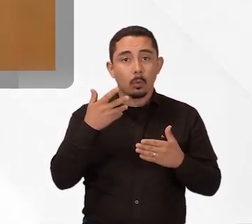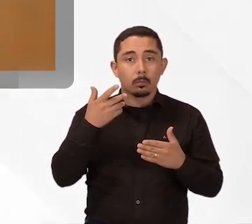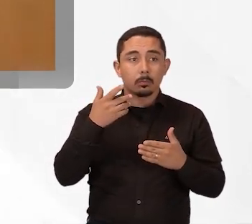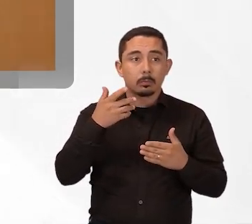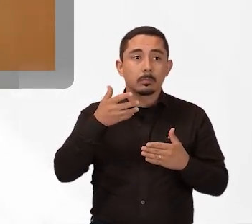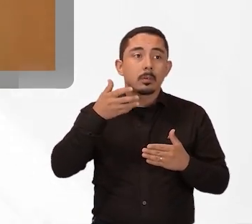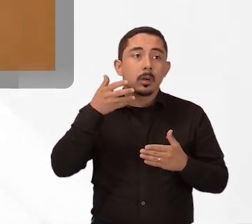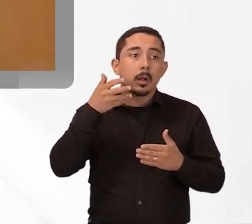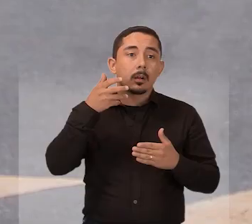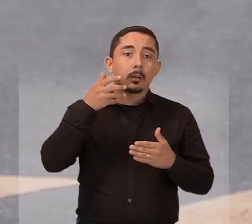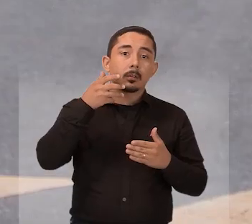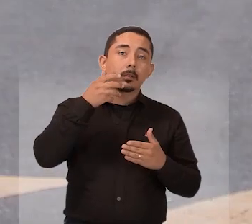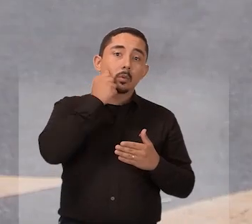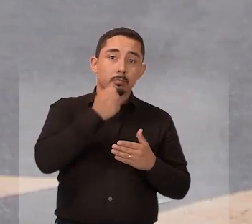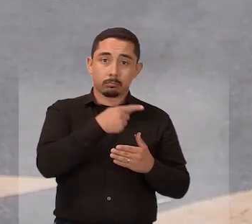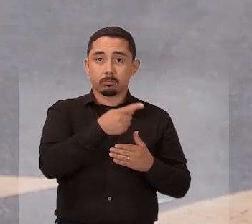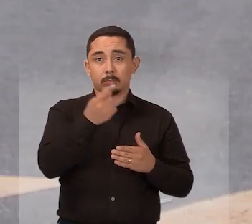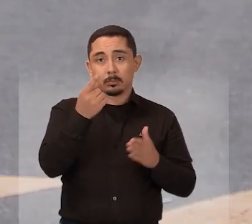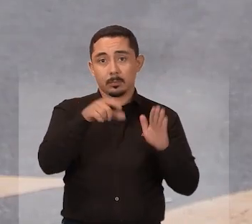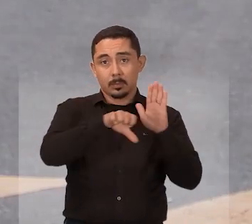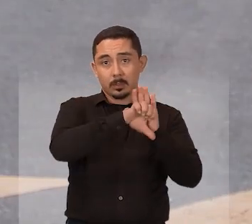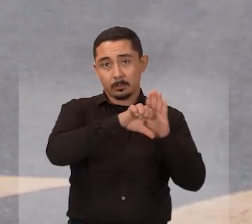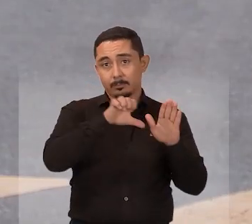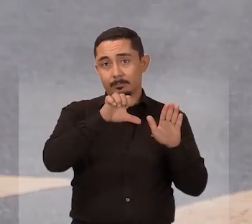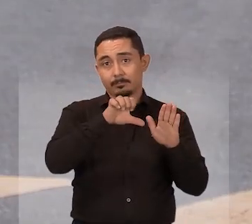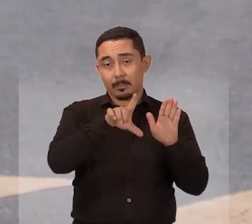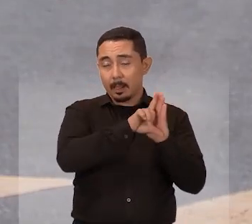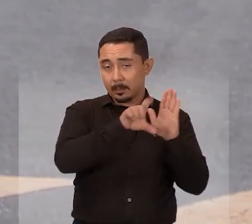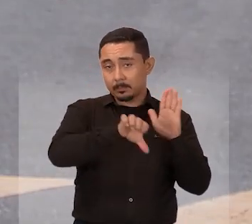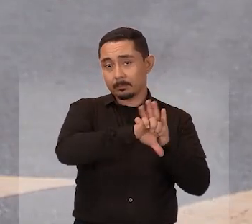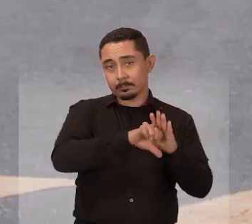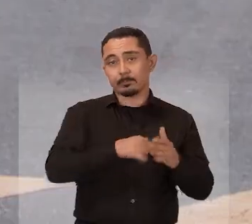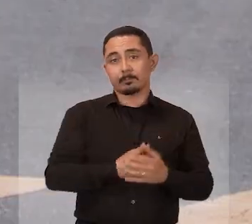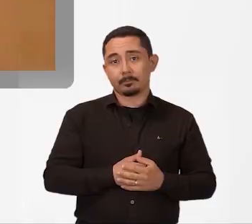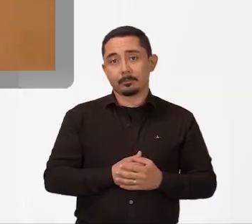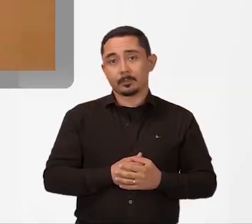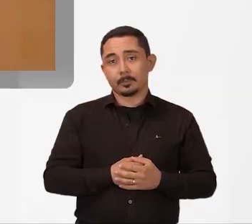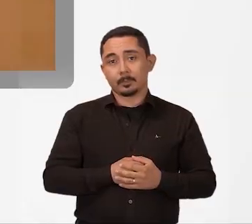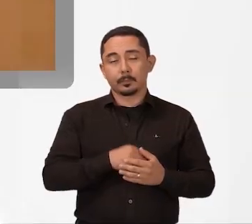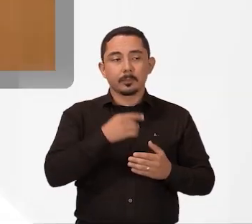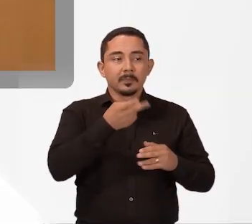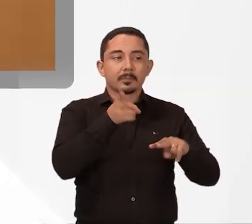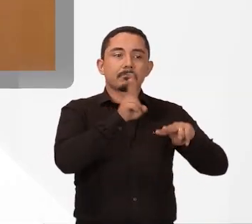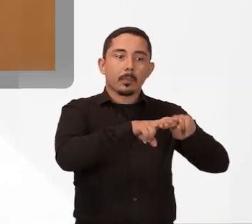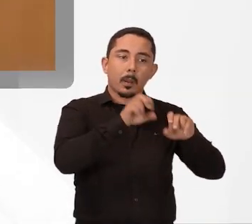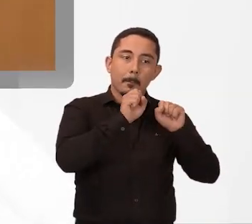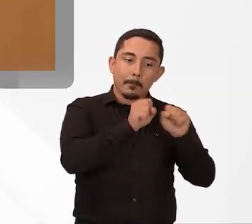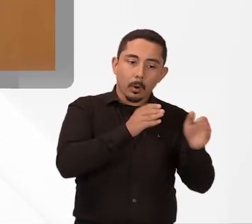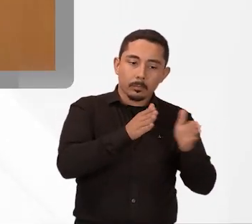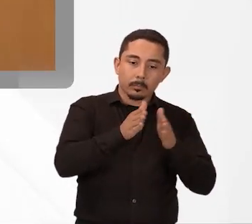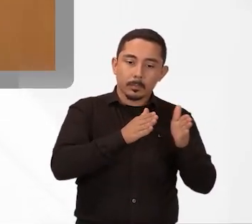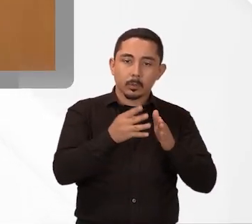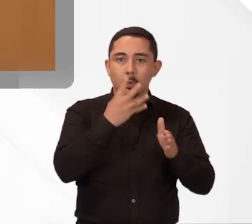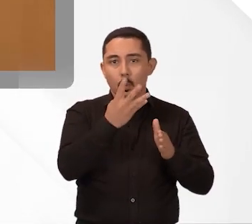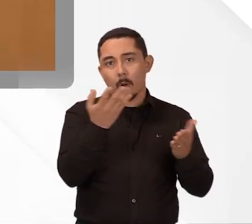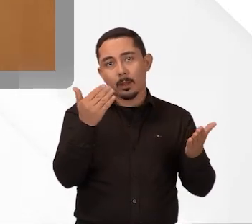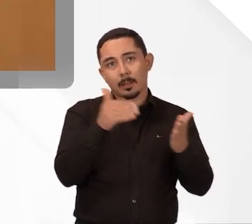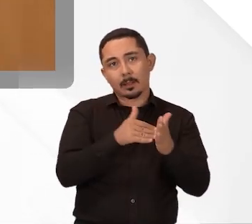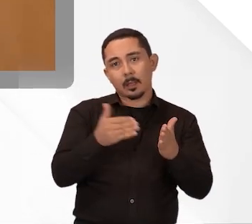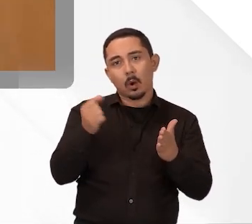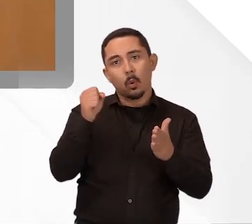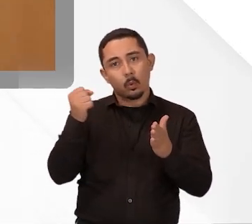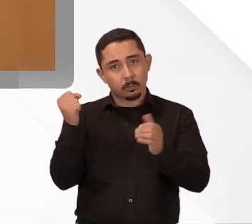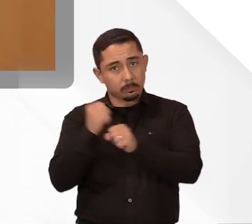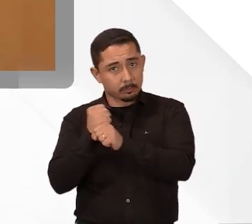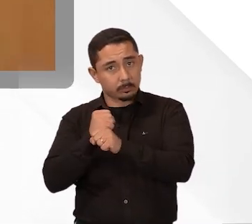finalidade de adoção ilegal. Qual a punição para quem pratica tráfico de pessoas? A reclusão é de 4 a 8 anos, mas para